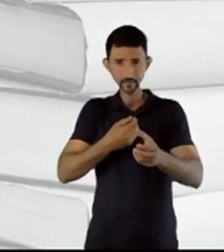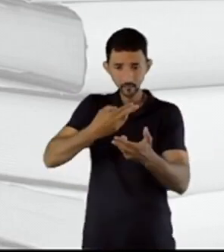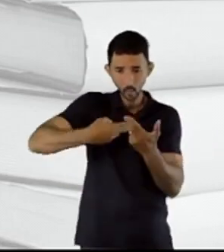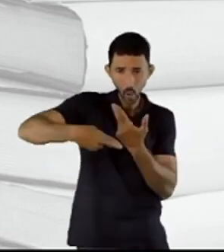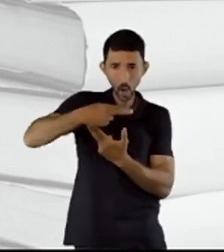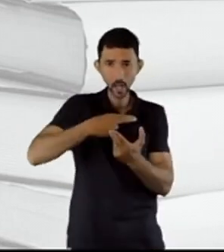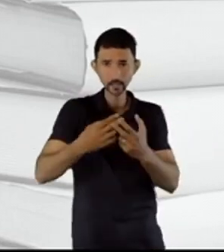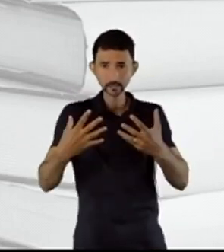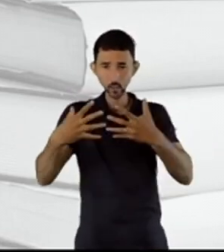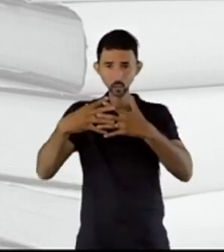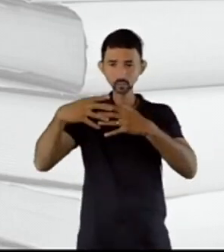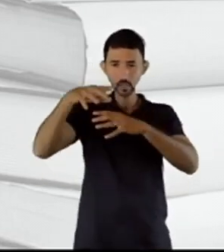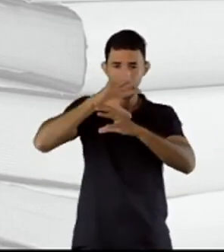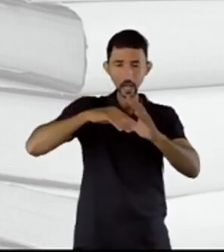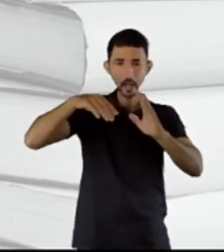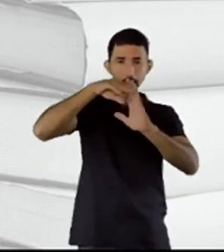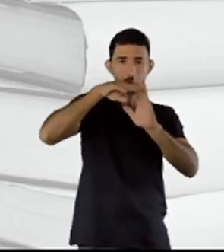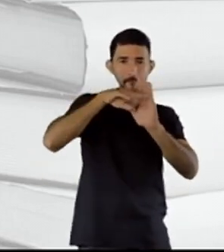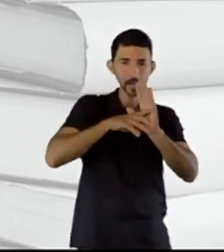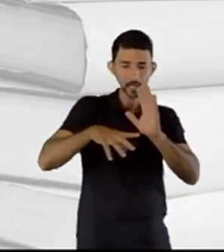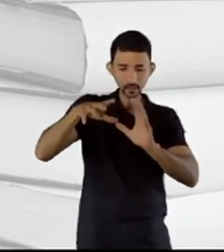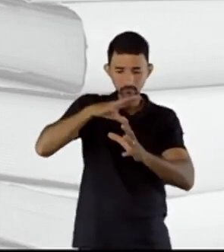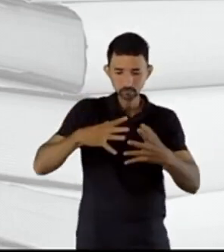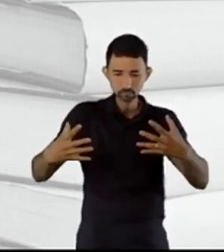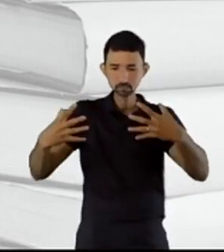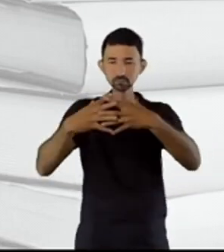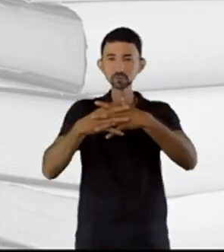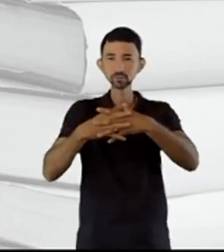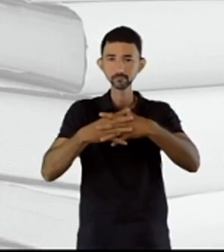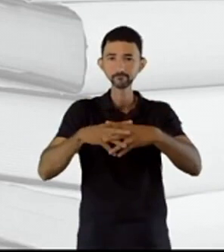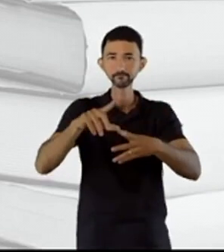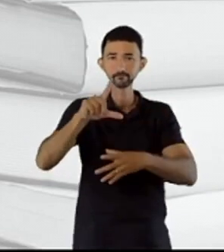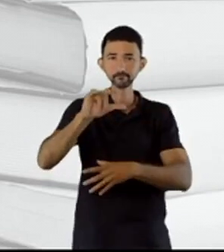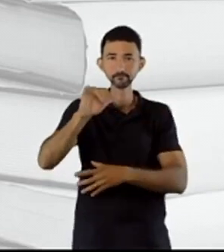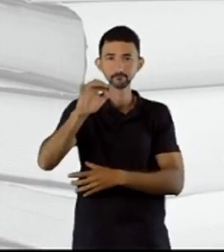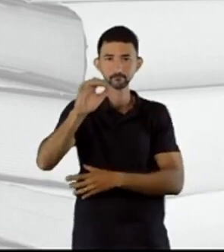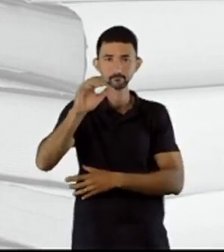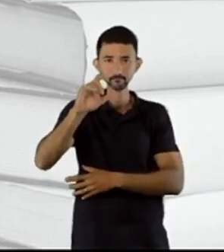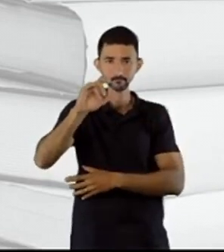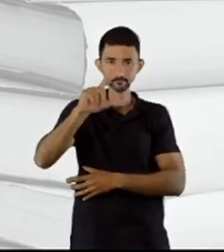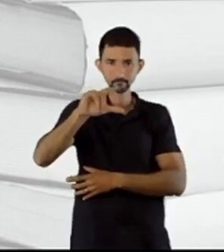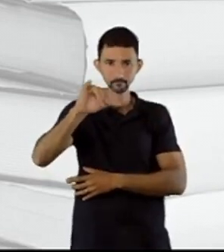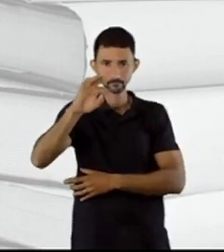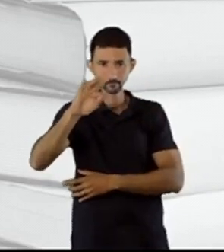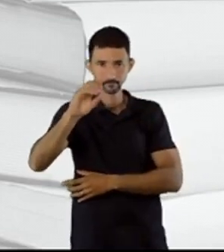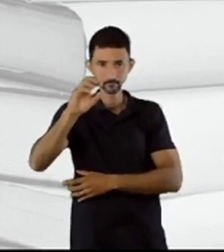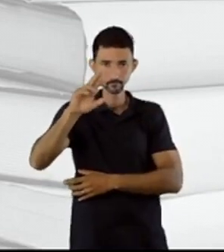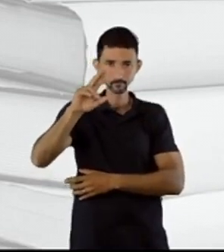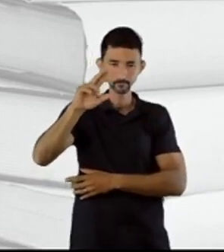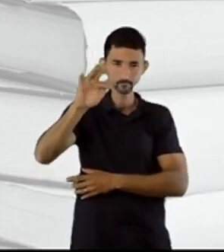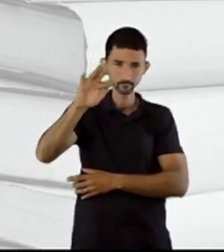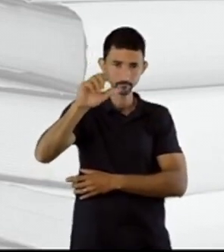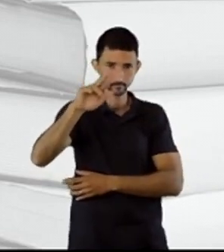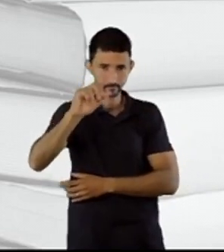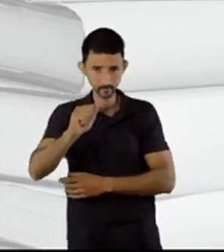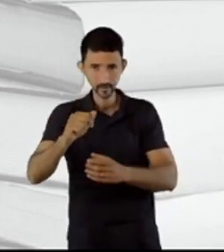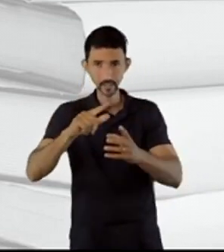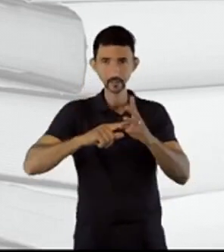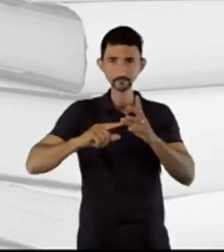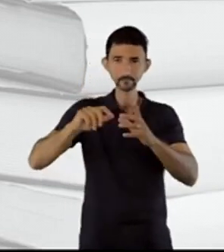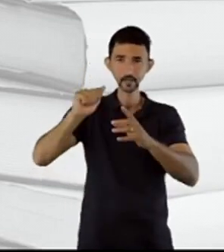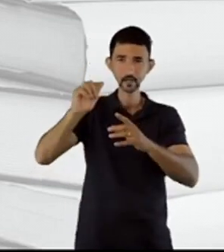interações com essas outras 3 camadas aqui, olha, com a litosfera, com a hidrosfera e com a